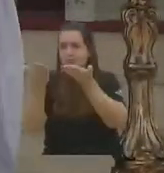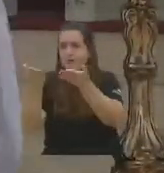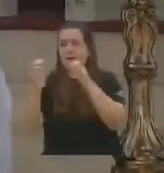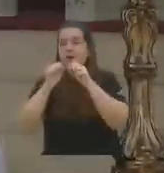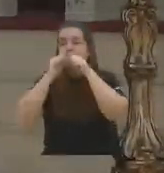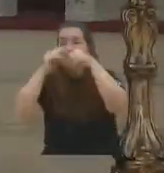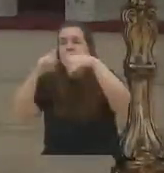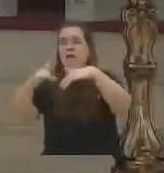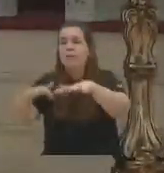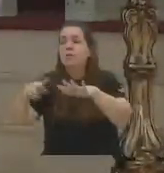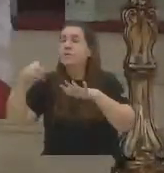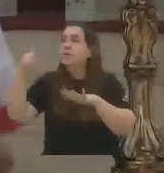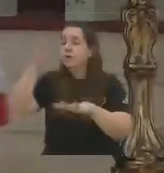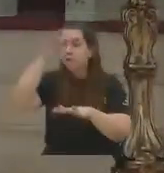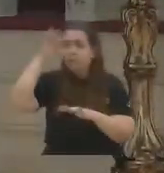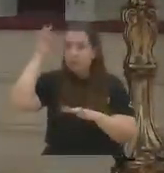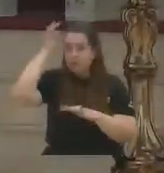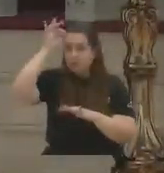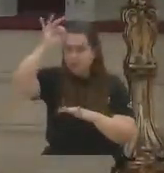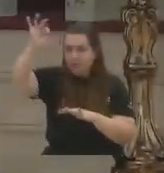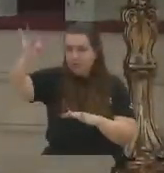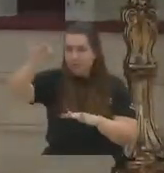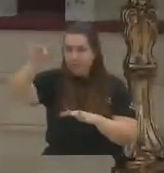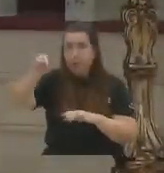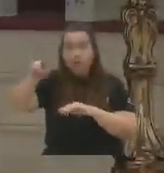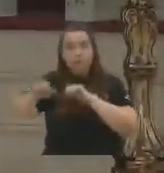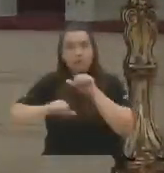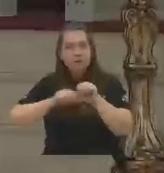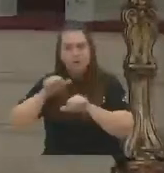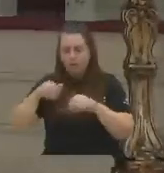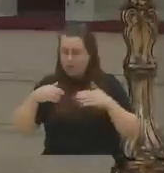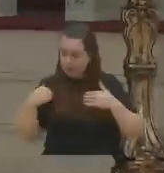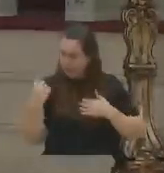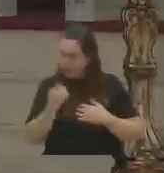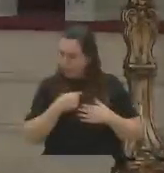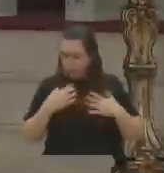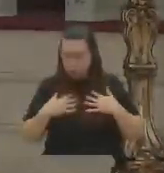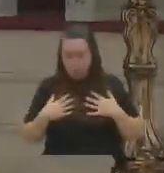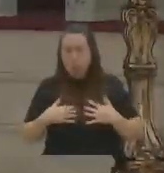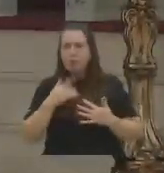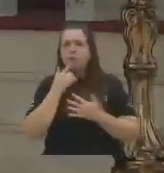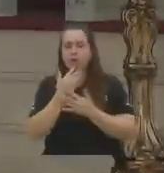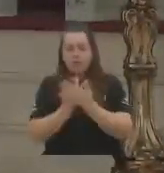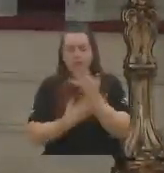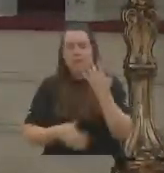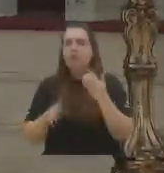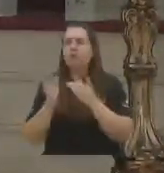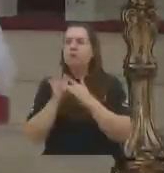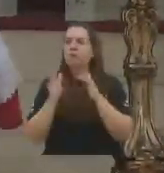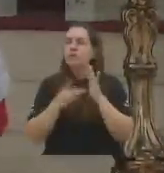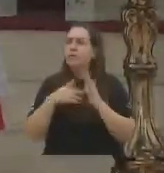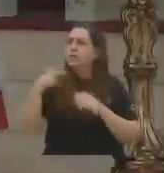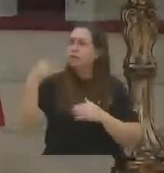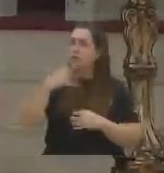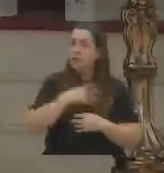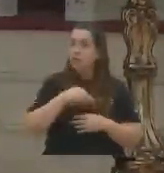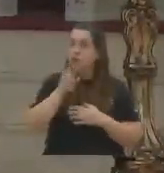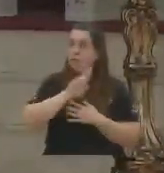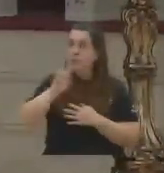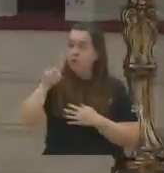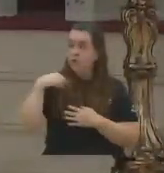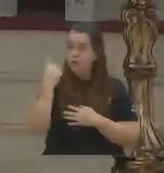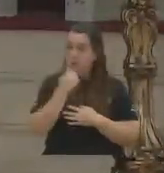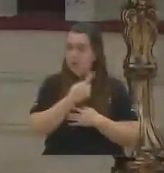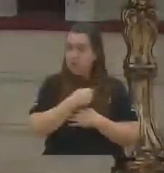oferendas, derramando sobre elas o vosso Espírito, a fim de que se tornem para nós o corpo e o sangue de Jesus Cristo,